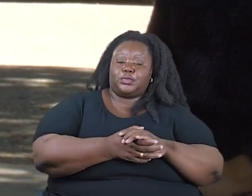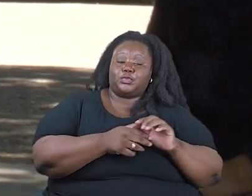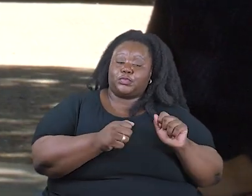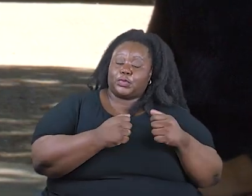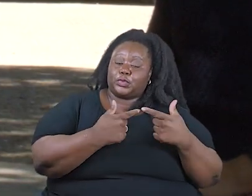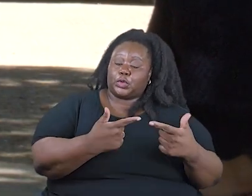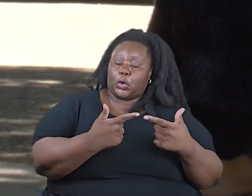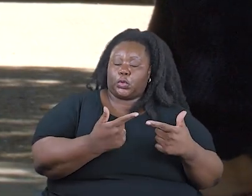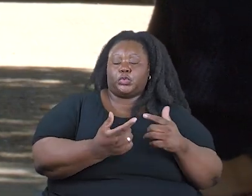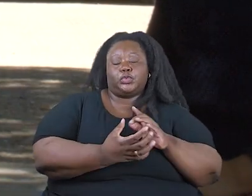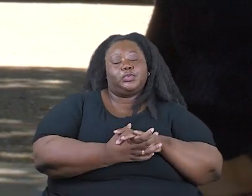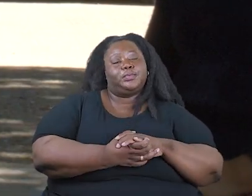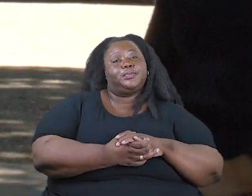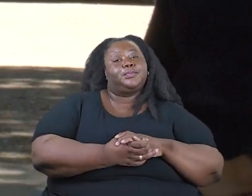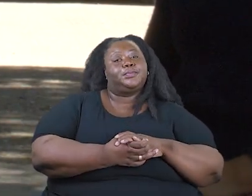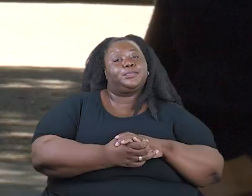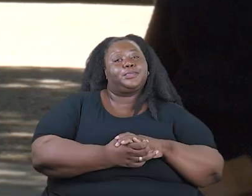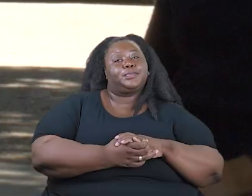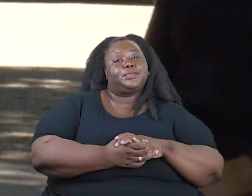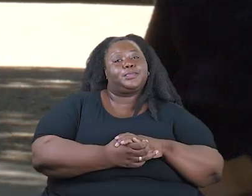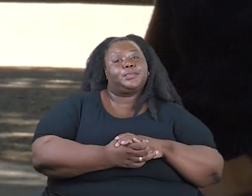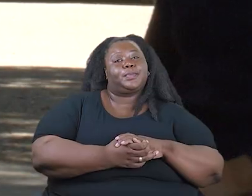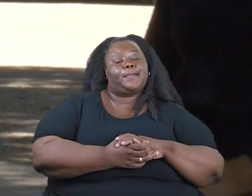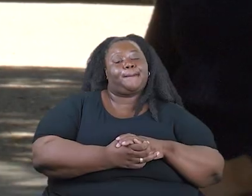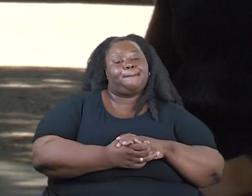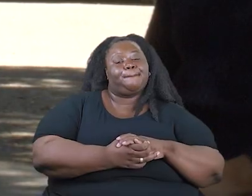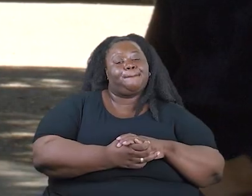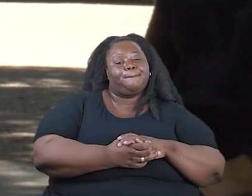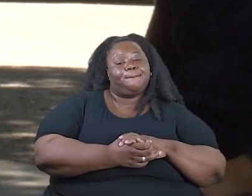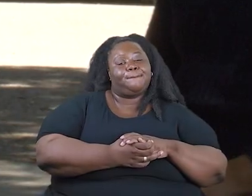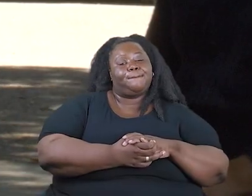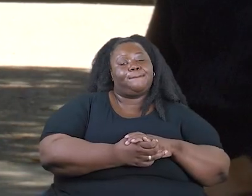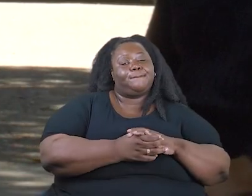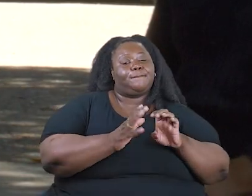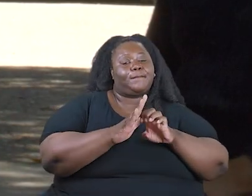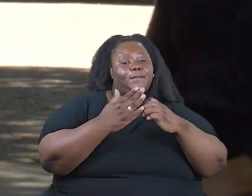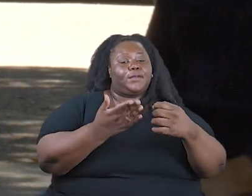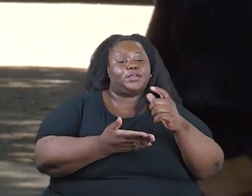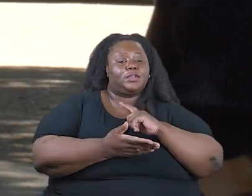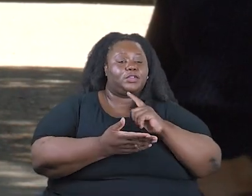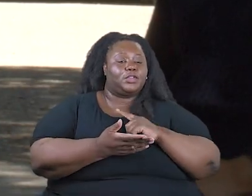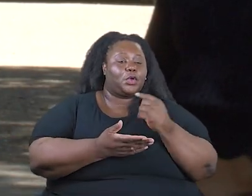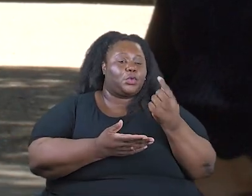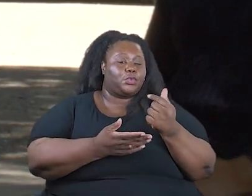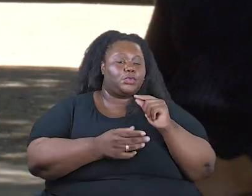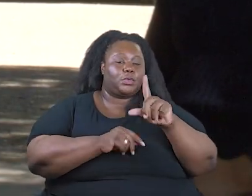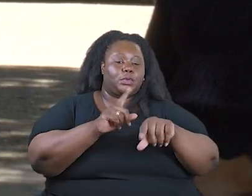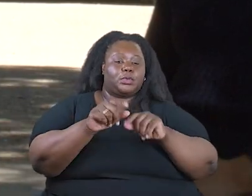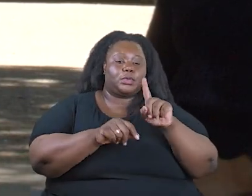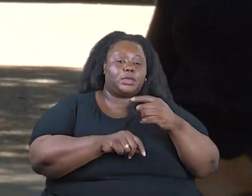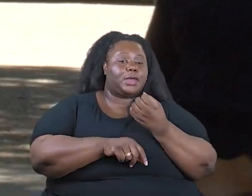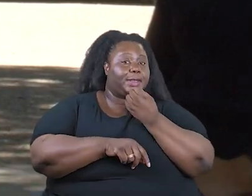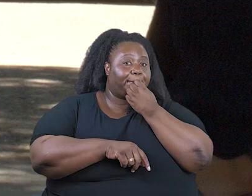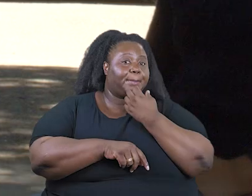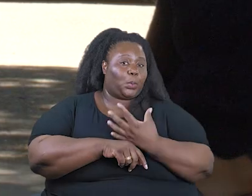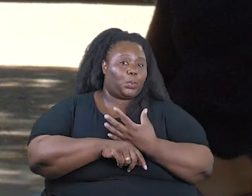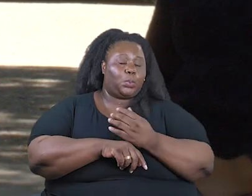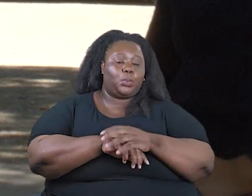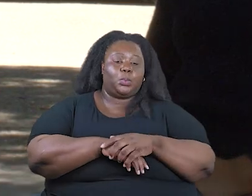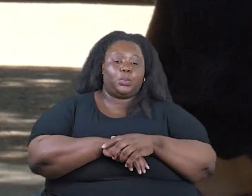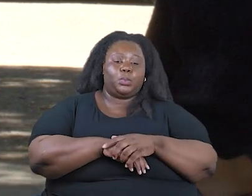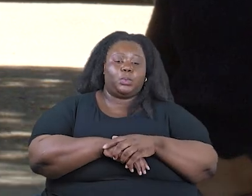sorte muito grande que esse edital tinha um prolabore para o curador que era bem